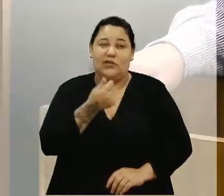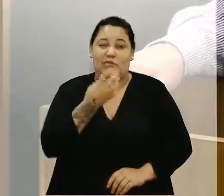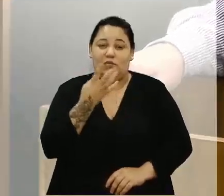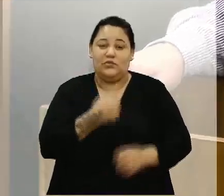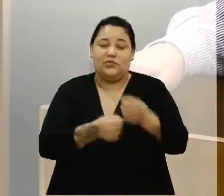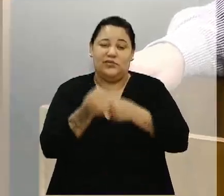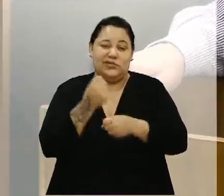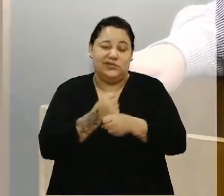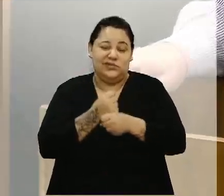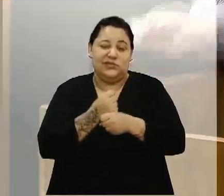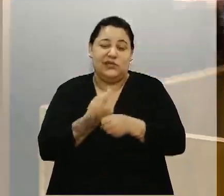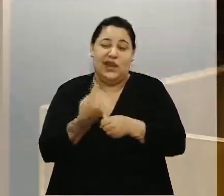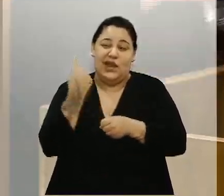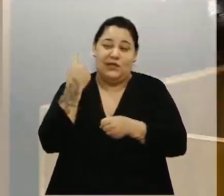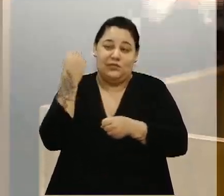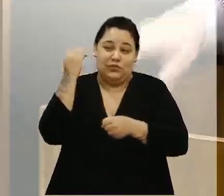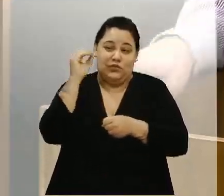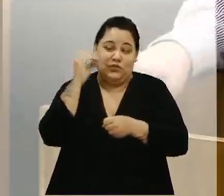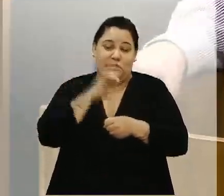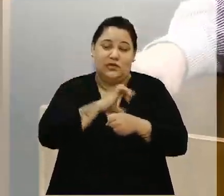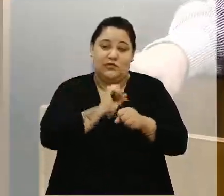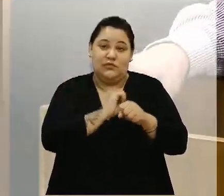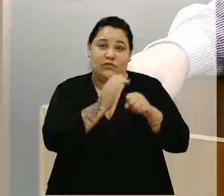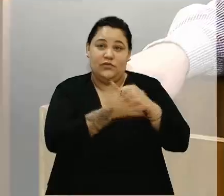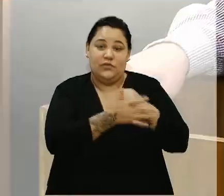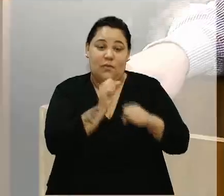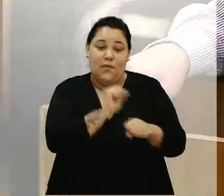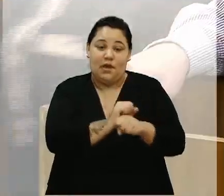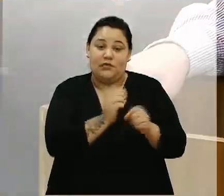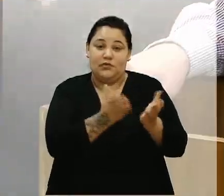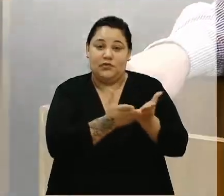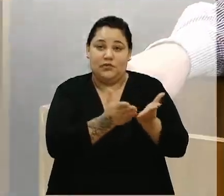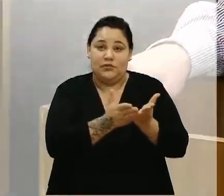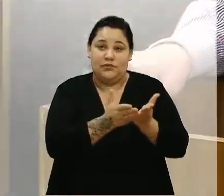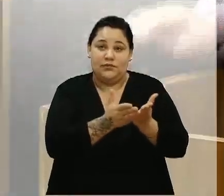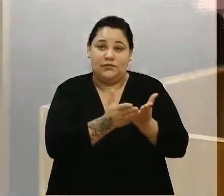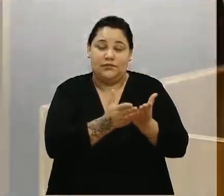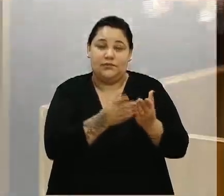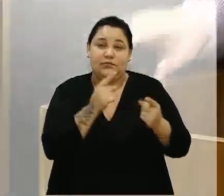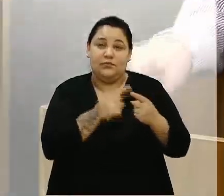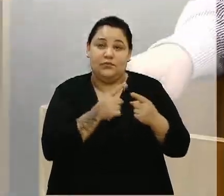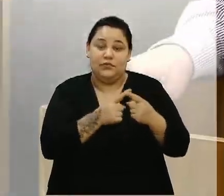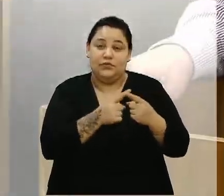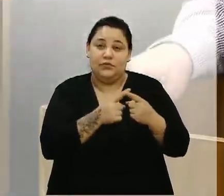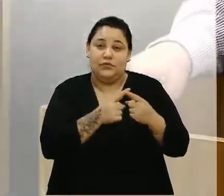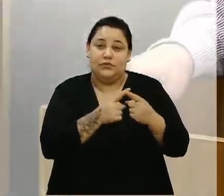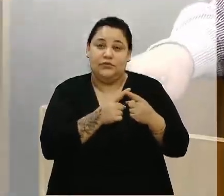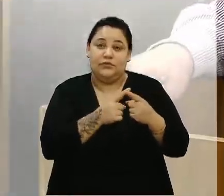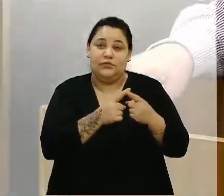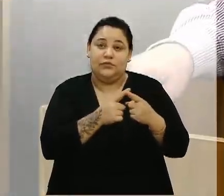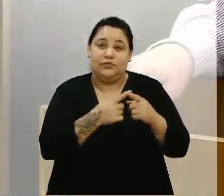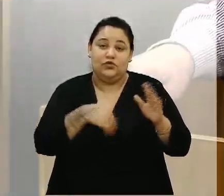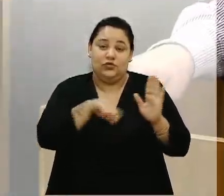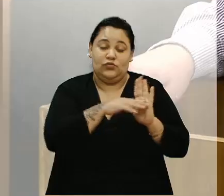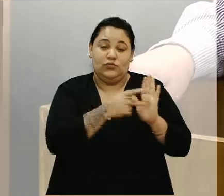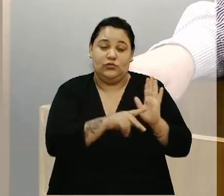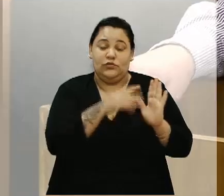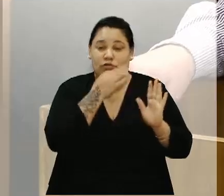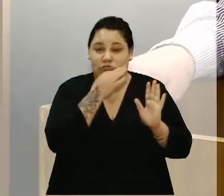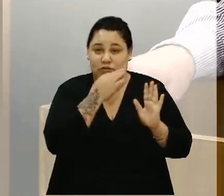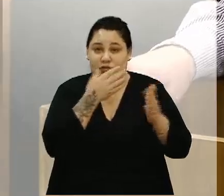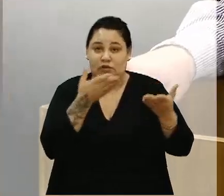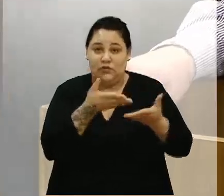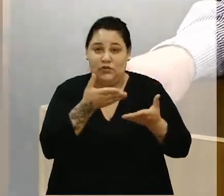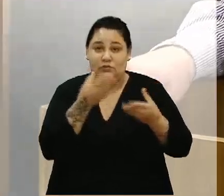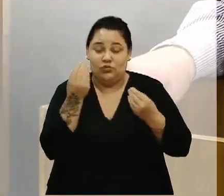Quase 4 anos lá em Porto Alegre. Quando deu a pandemia, que ele parou de estudar. Parou porque daí veio para cá e agora, com muito sacrifício, com